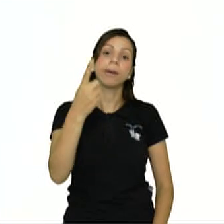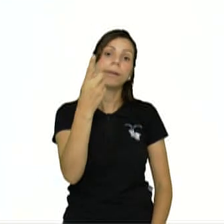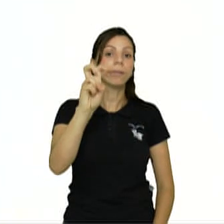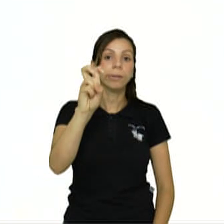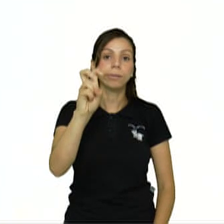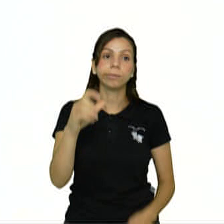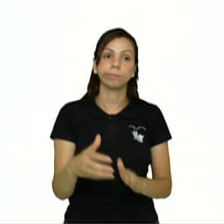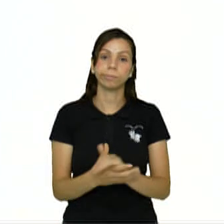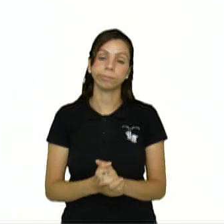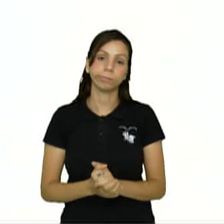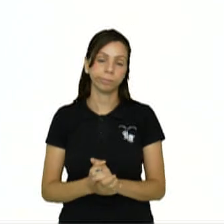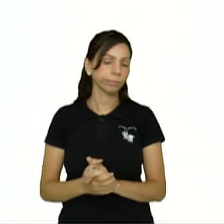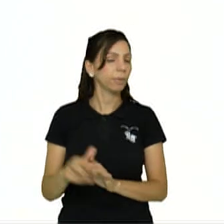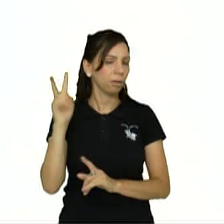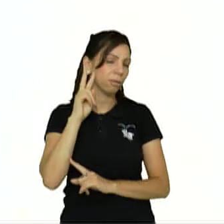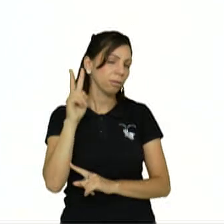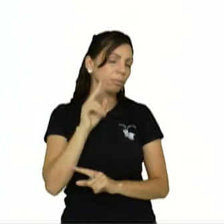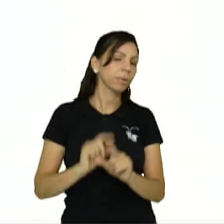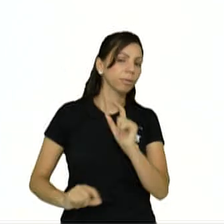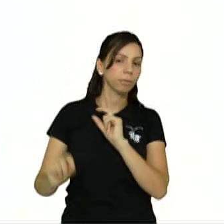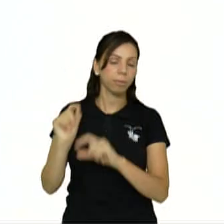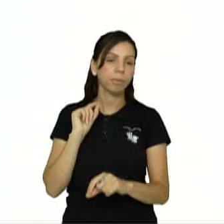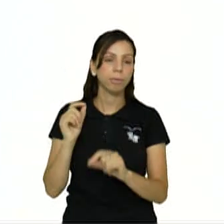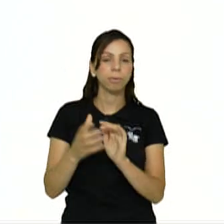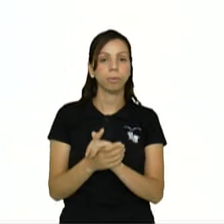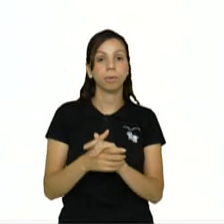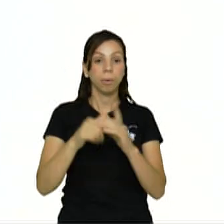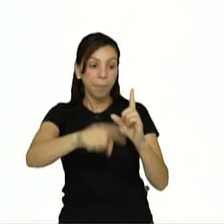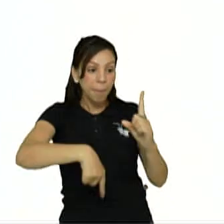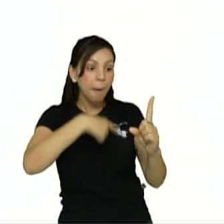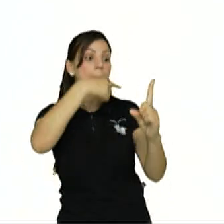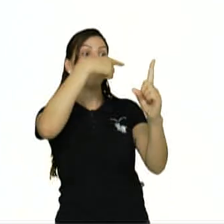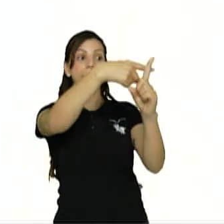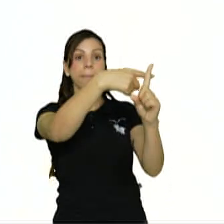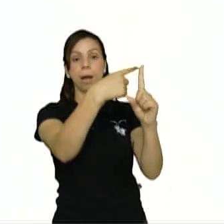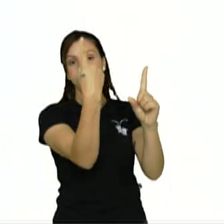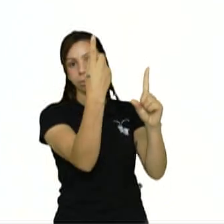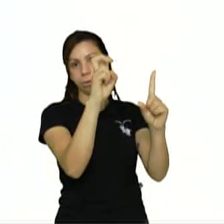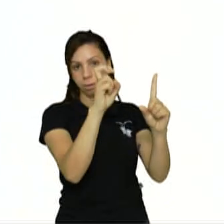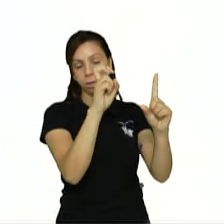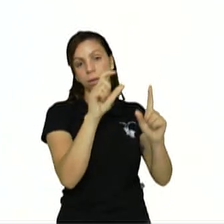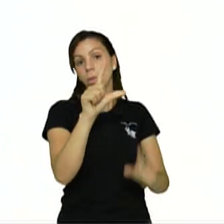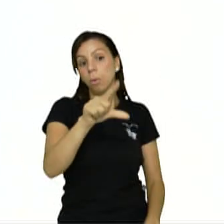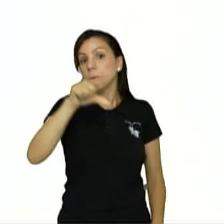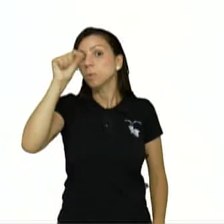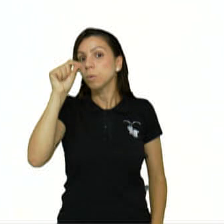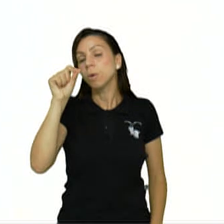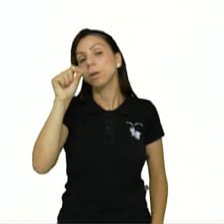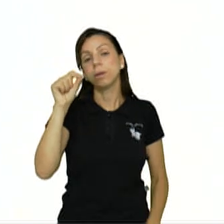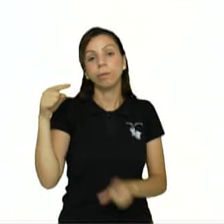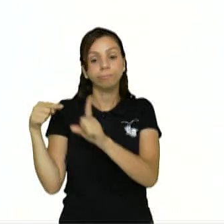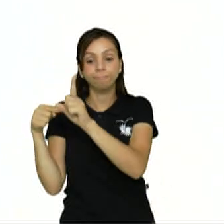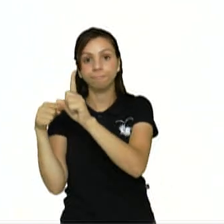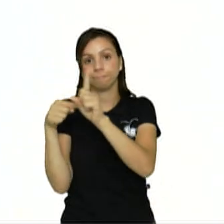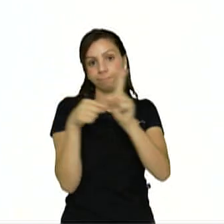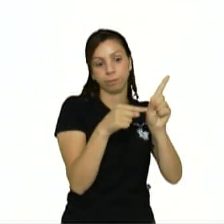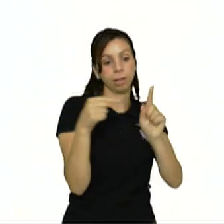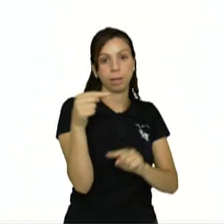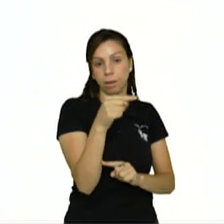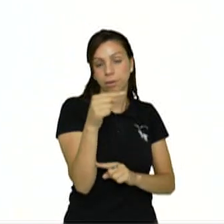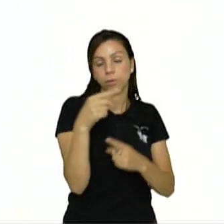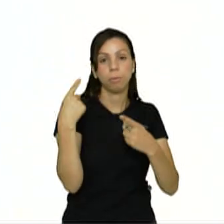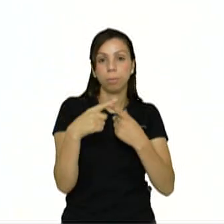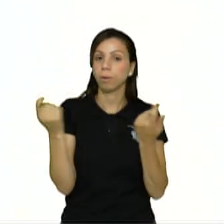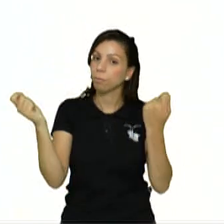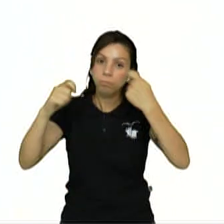Pessoal, é bacana você lembrar que deu mais 15, né? Você não escolheu para a direita como sendo negativo, porque